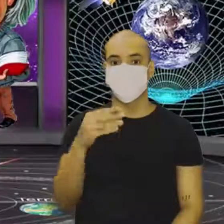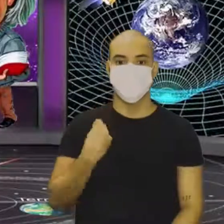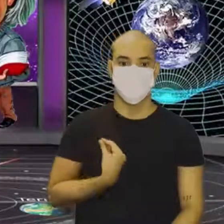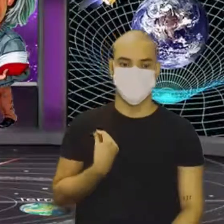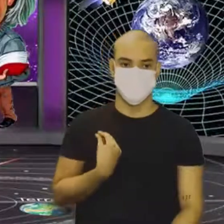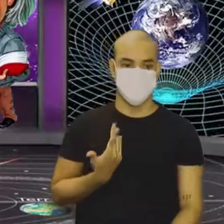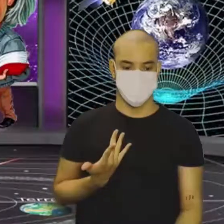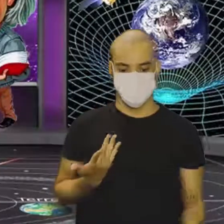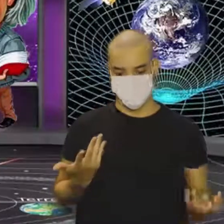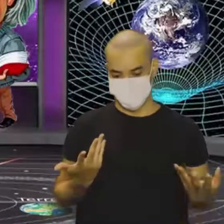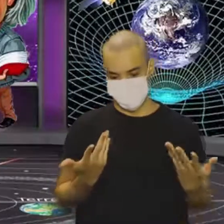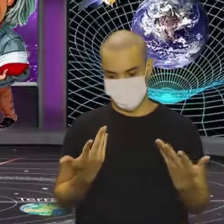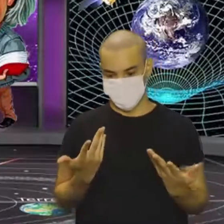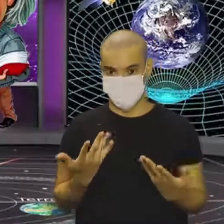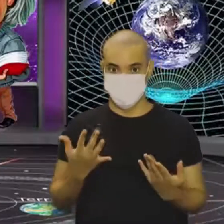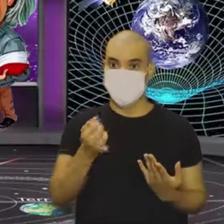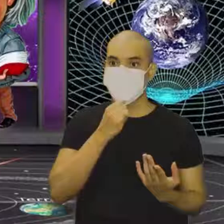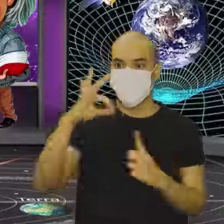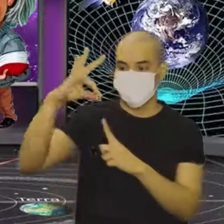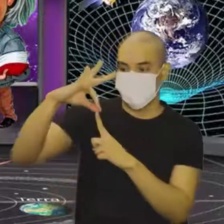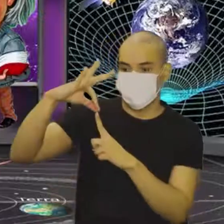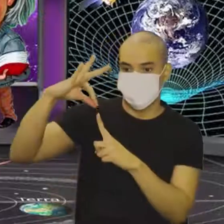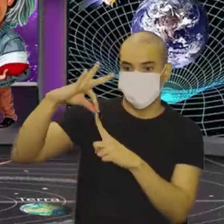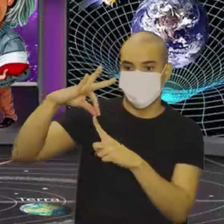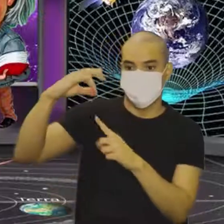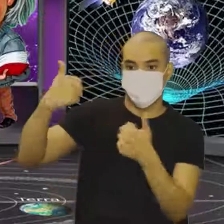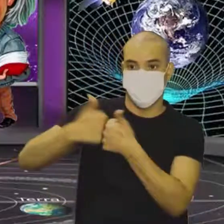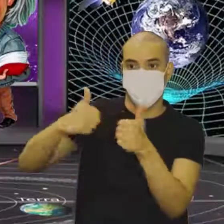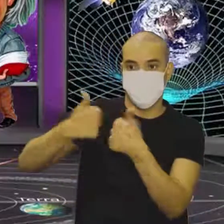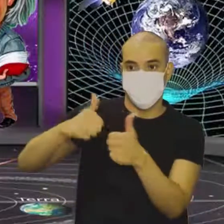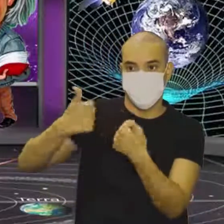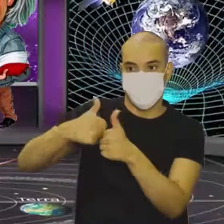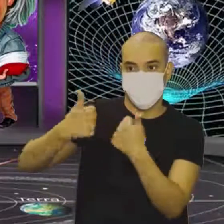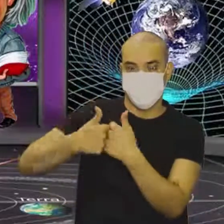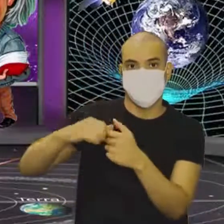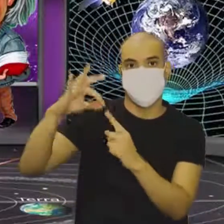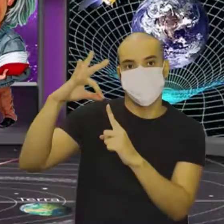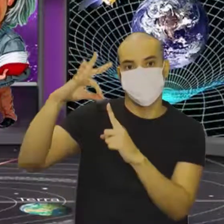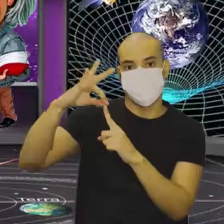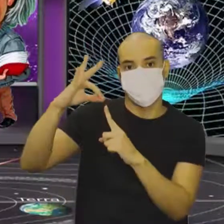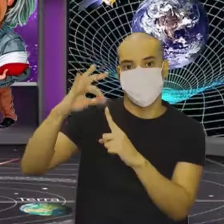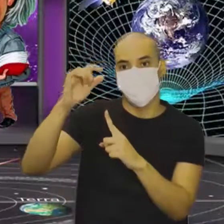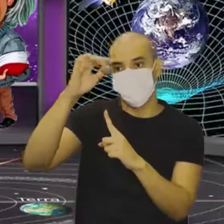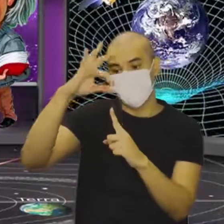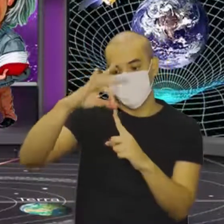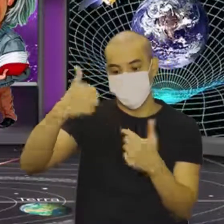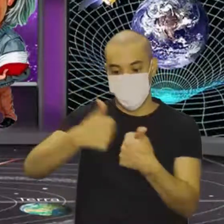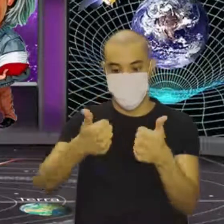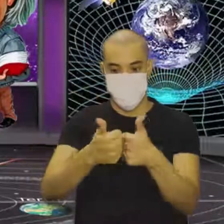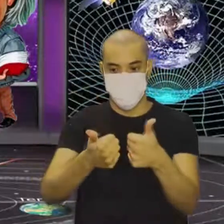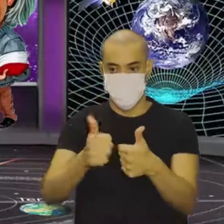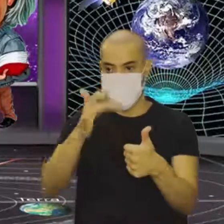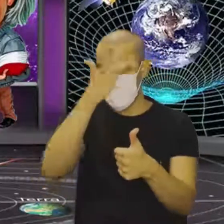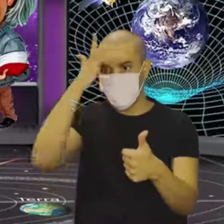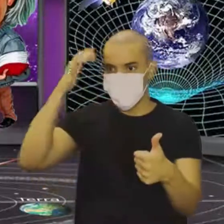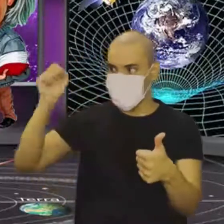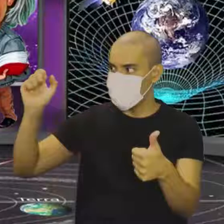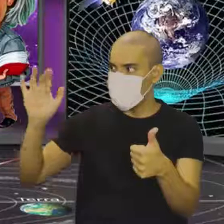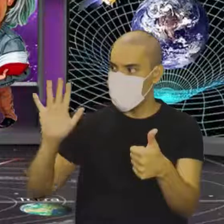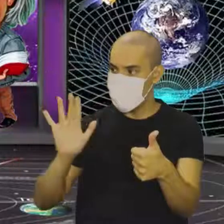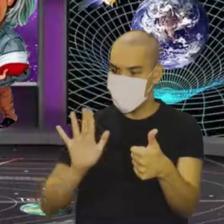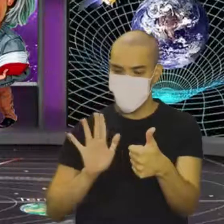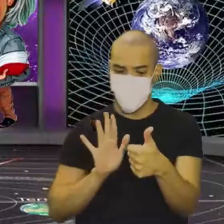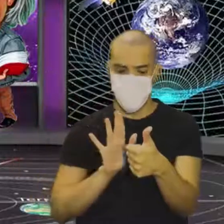ali numa parada de ônibus, certo? Aí entrou várias pessoas dentro desse ônibus. O que nós temos